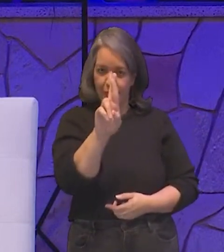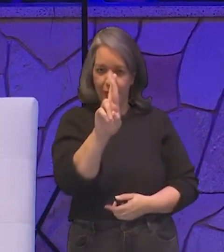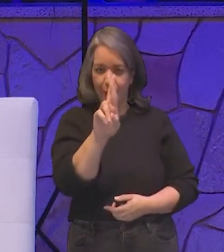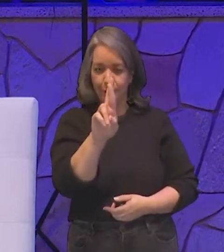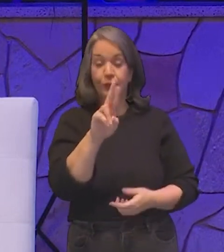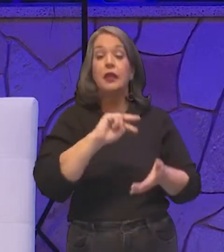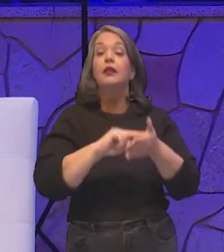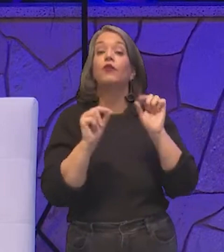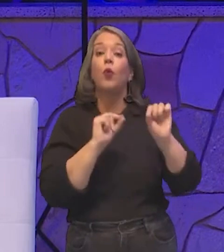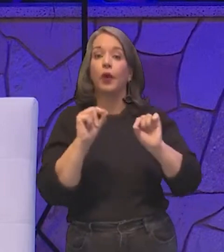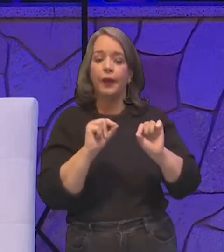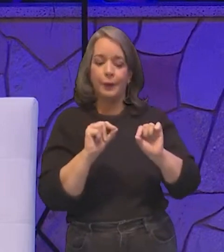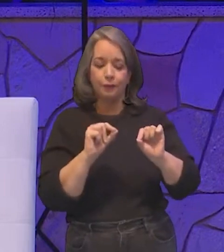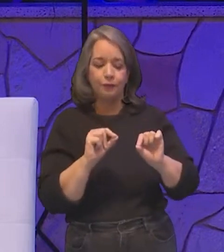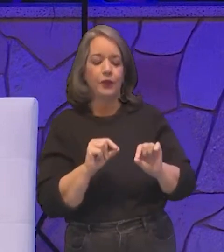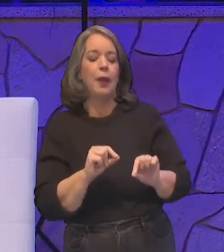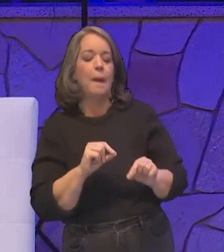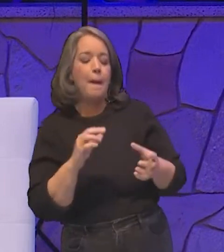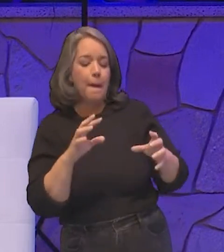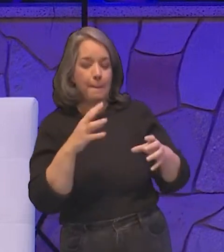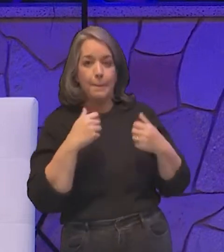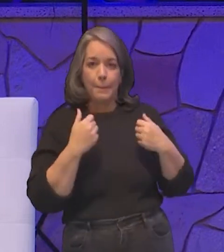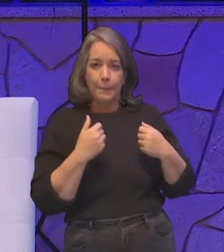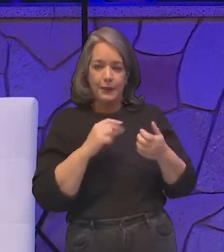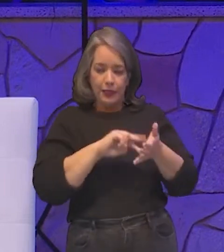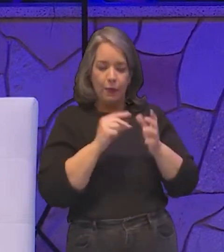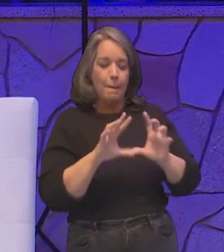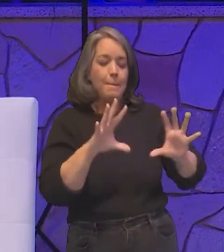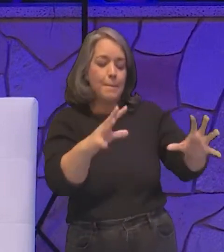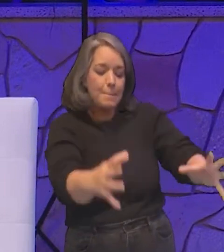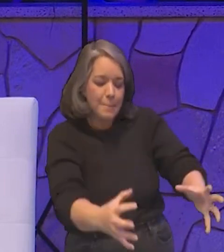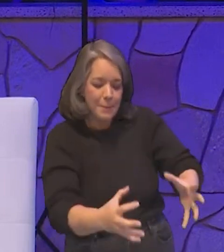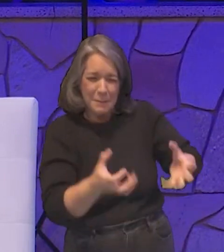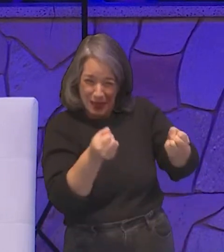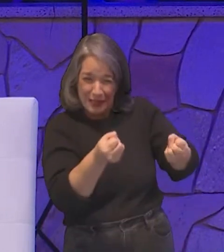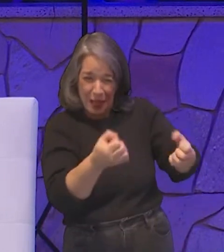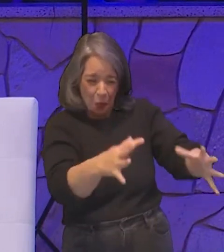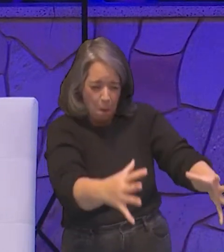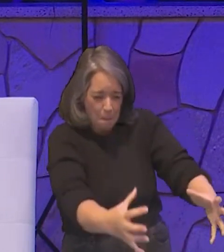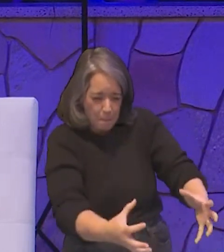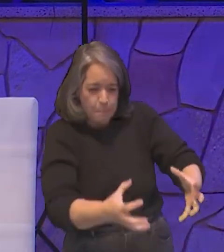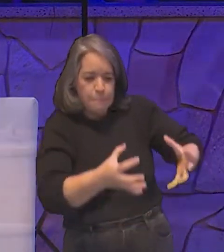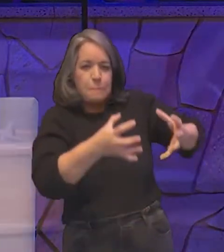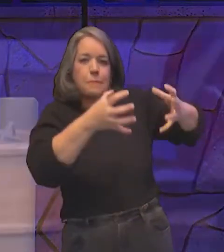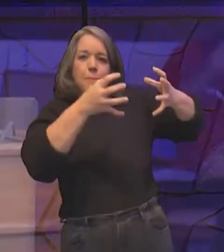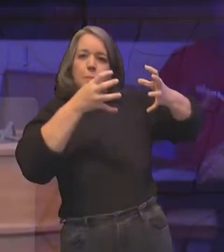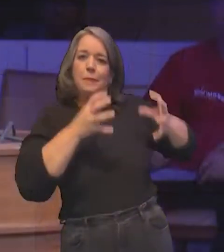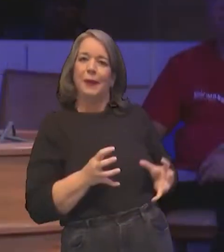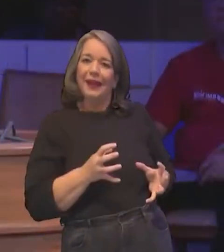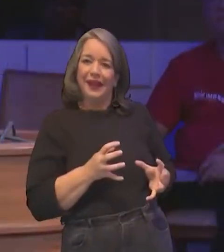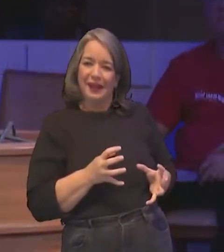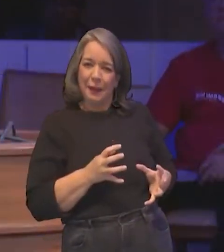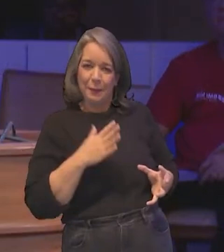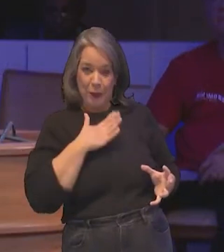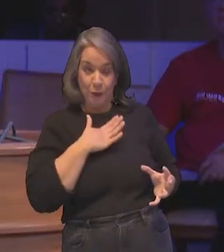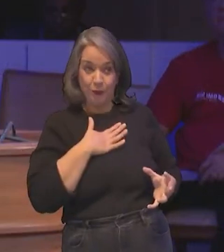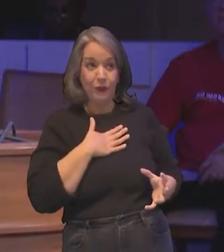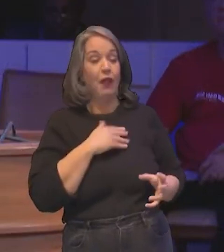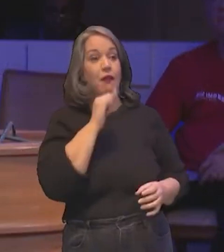si, pegar no colo. Você pode imaginar, você que é pai, né? Nós estamos aqui no Dia dos